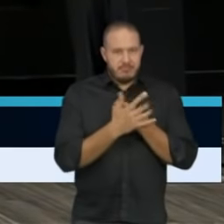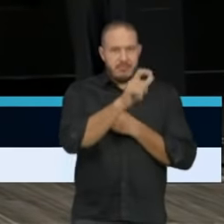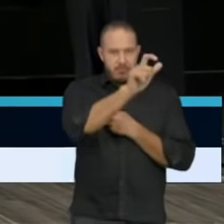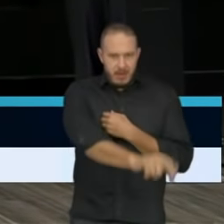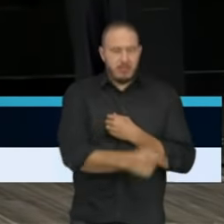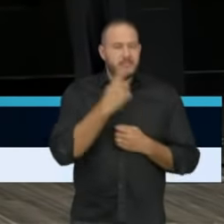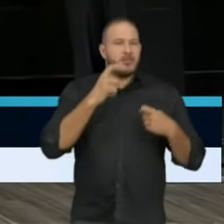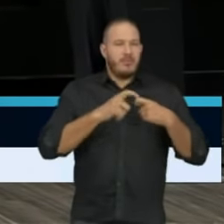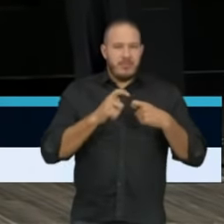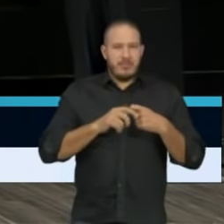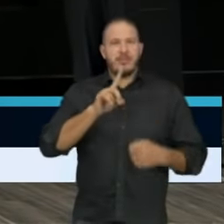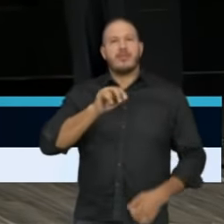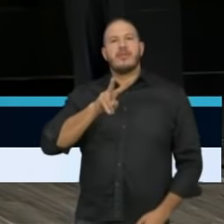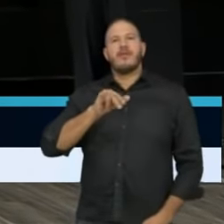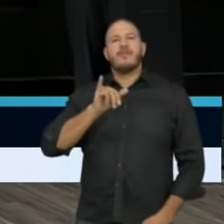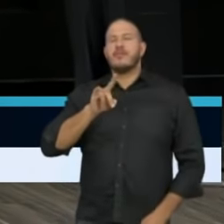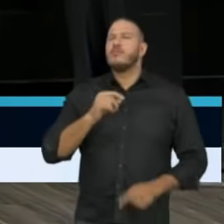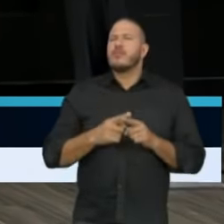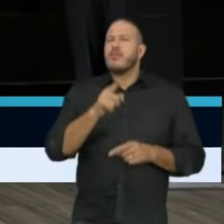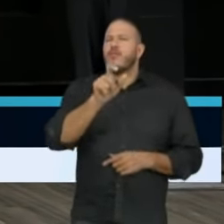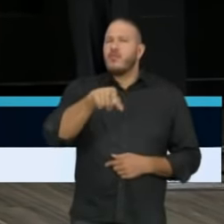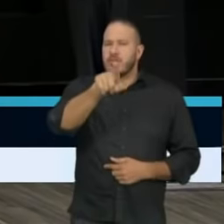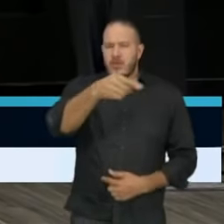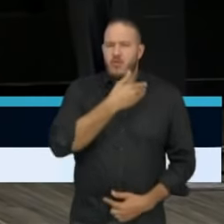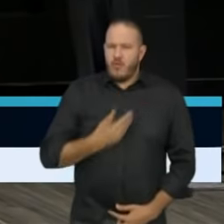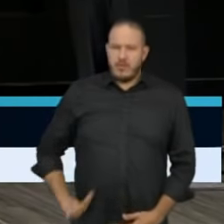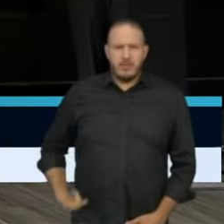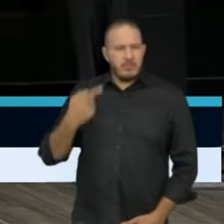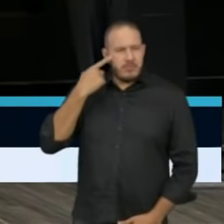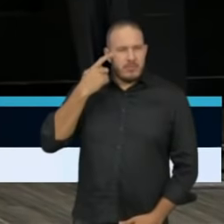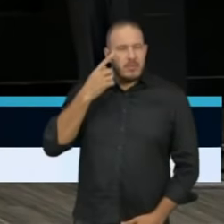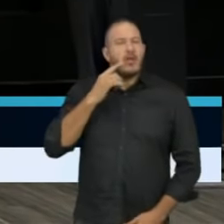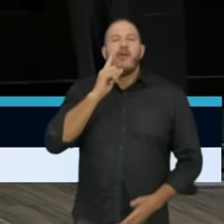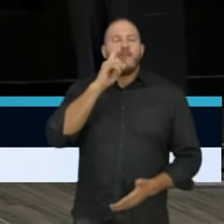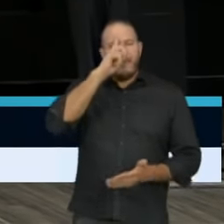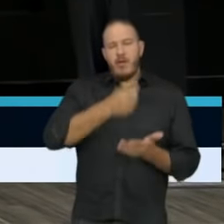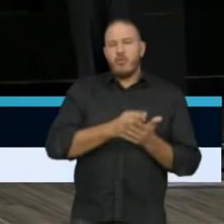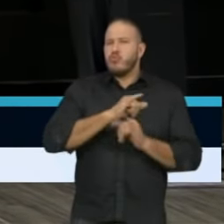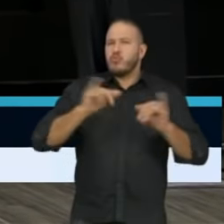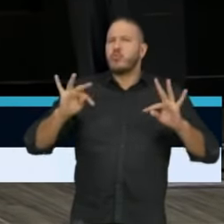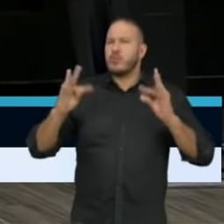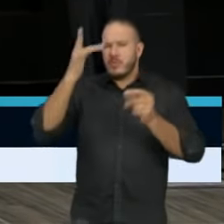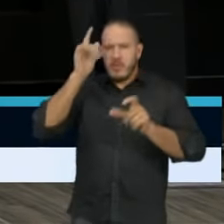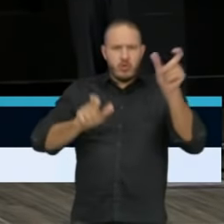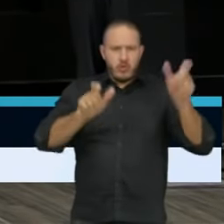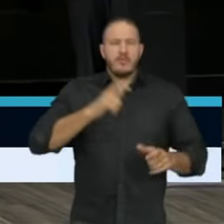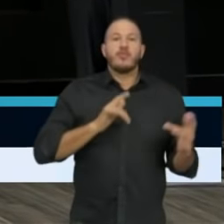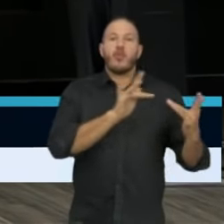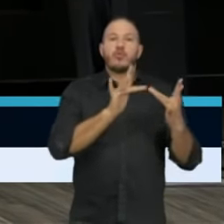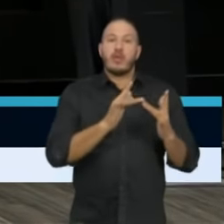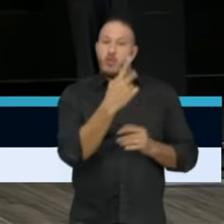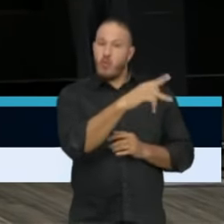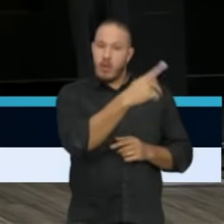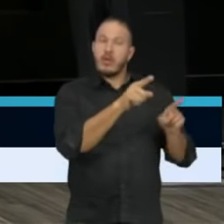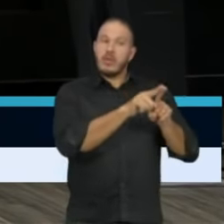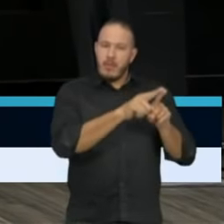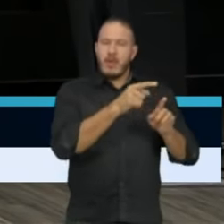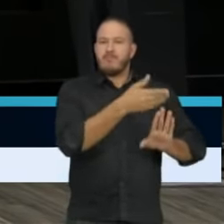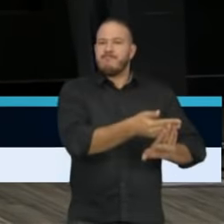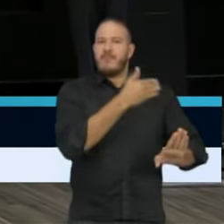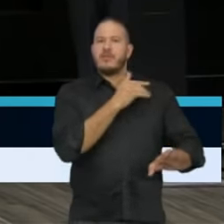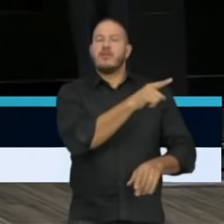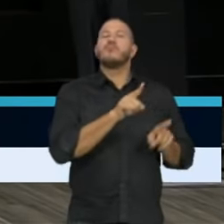Davi Wippe, por que o senhor, governador, não determinou que todas as pessoas que tiveram contato com ele nos últimos dias entrassem em